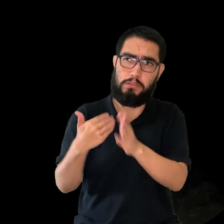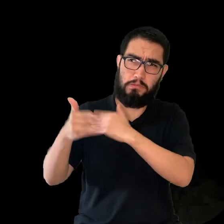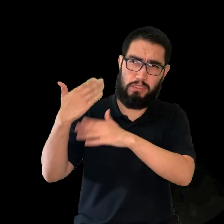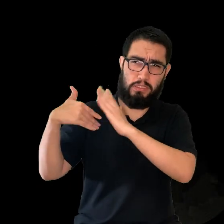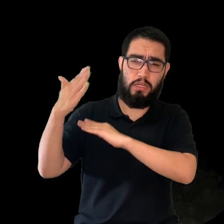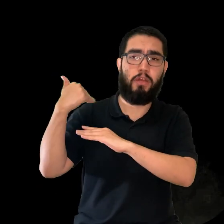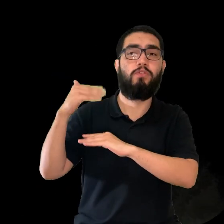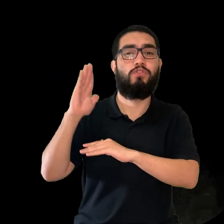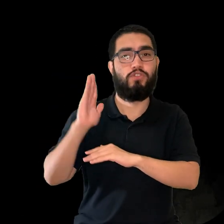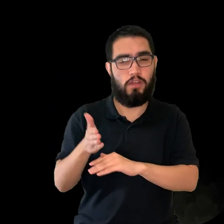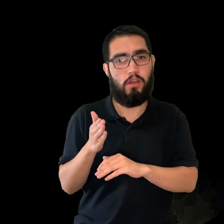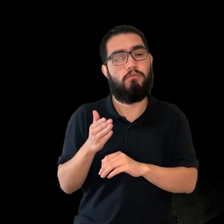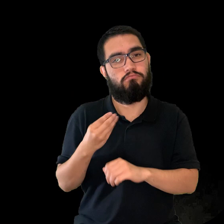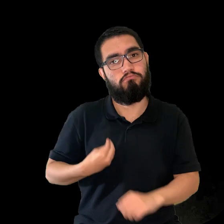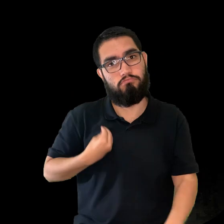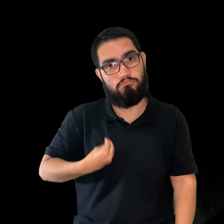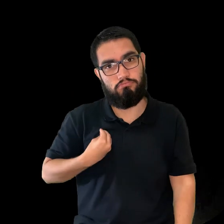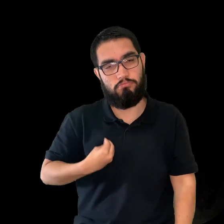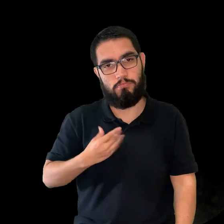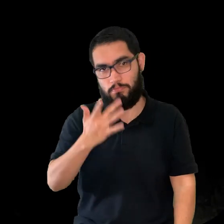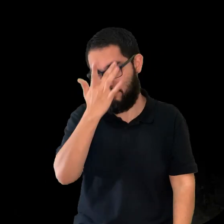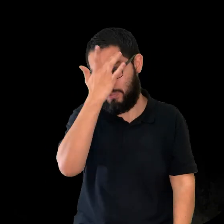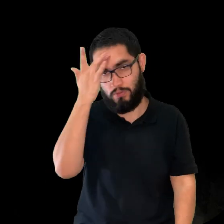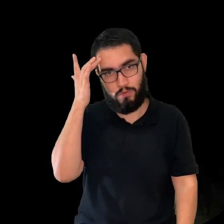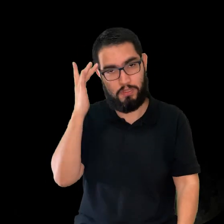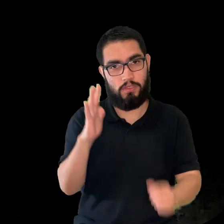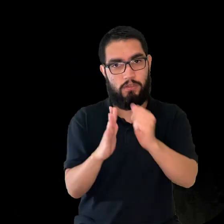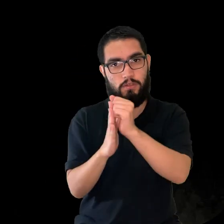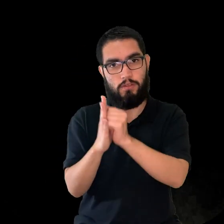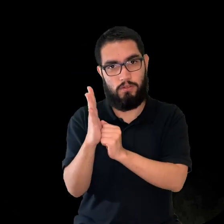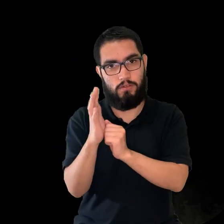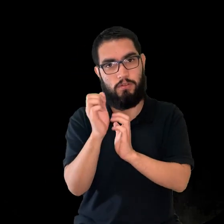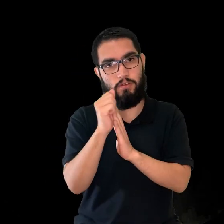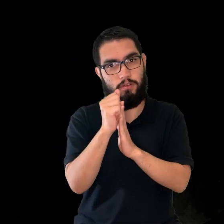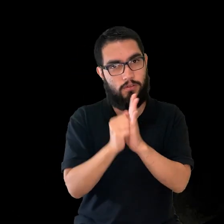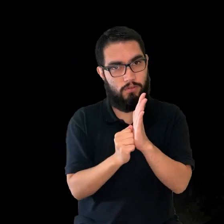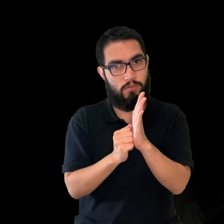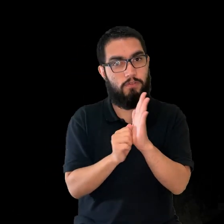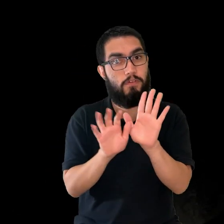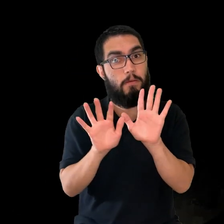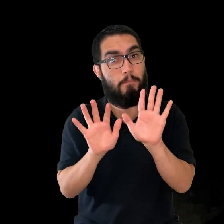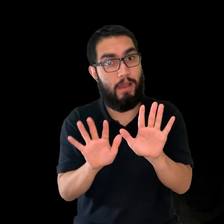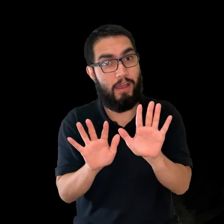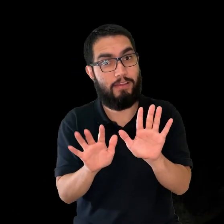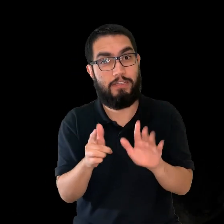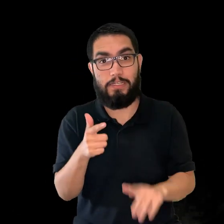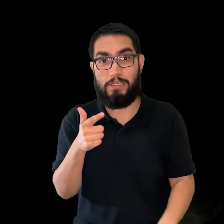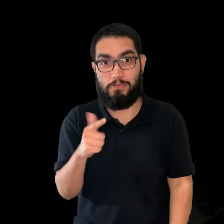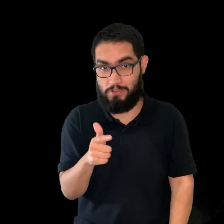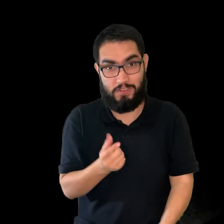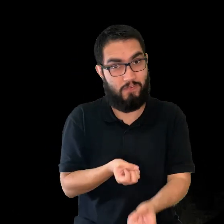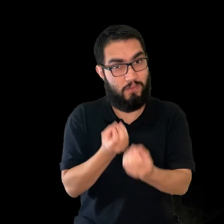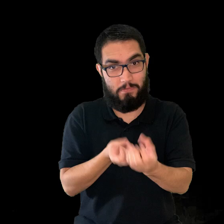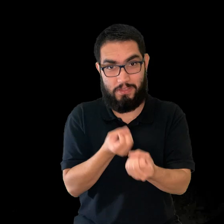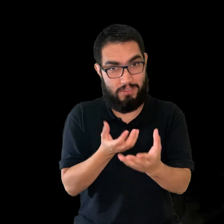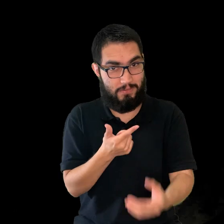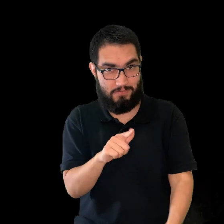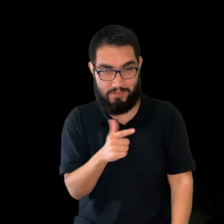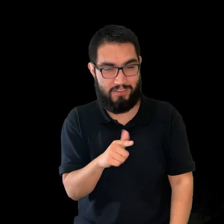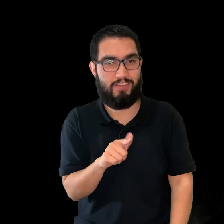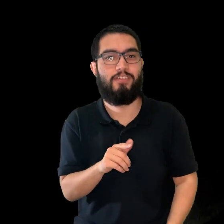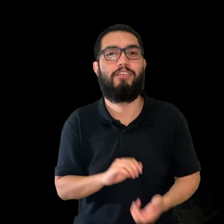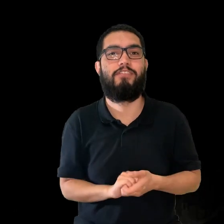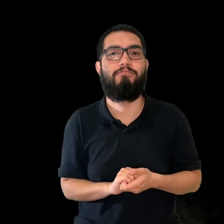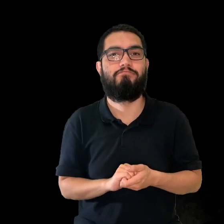no passado eu convivi sim com pessoas que aderiram a essa prática da luva, mas que também não tinham esse tipo de